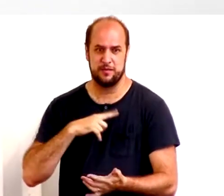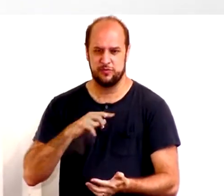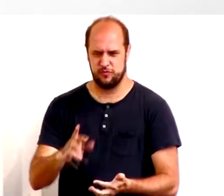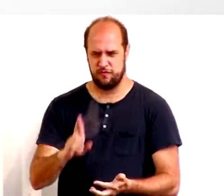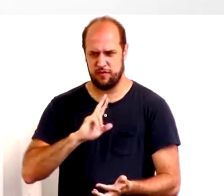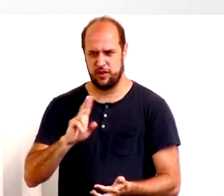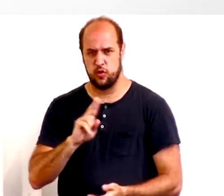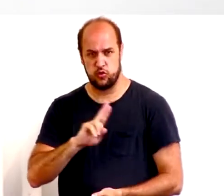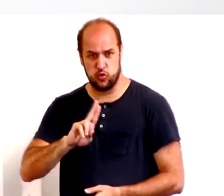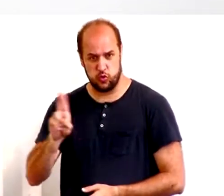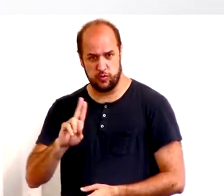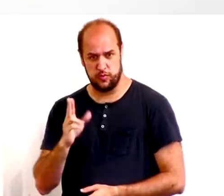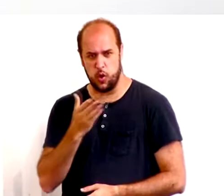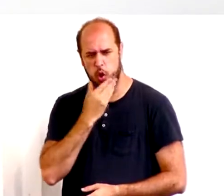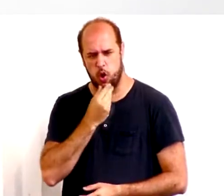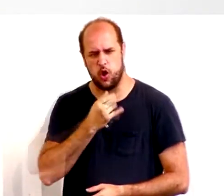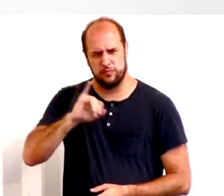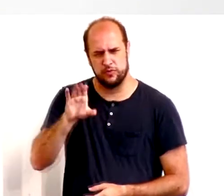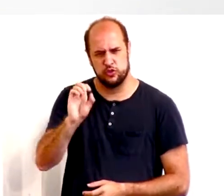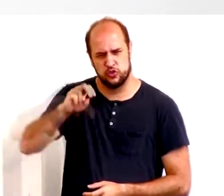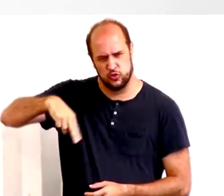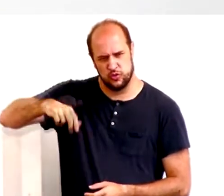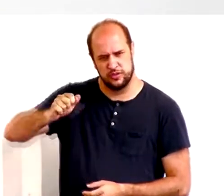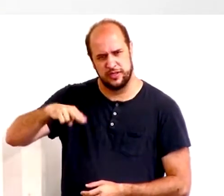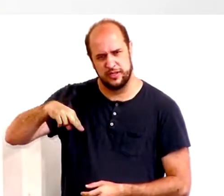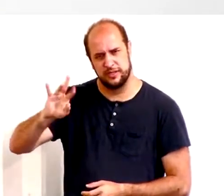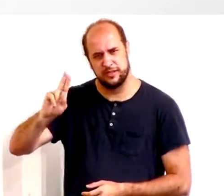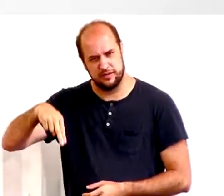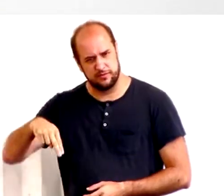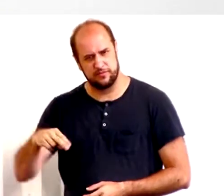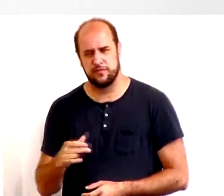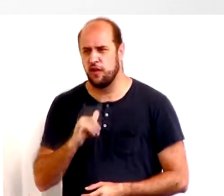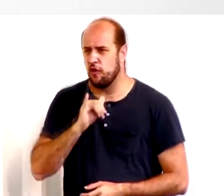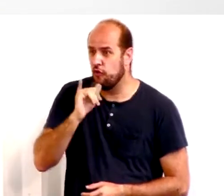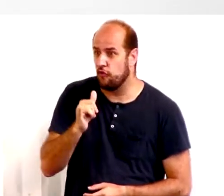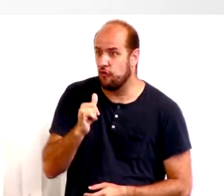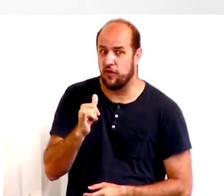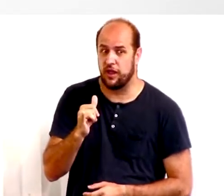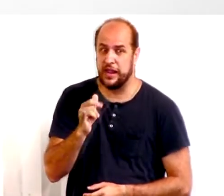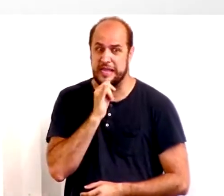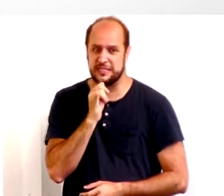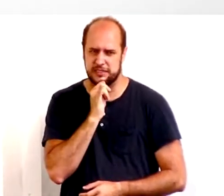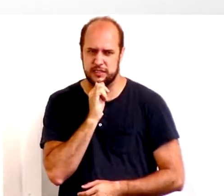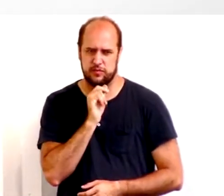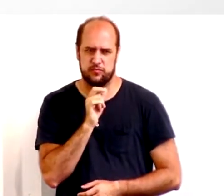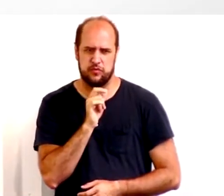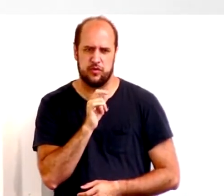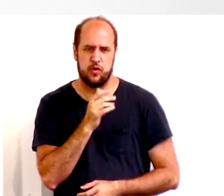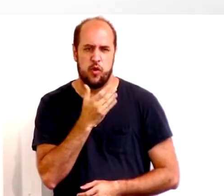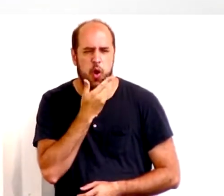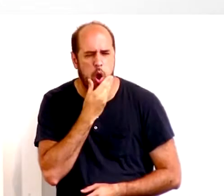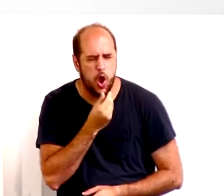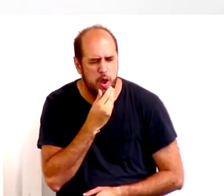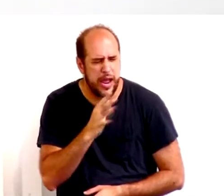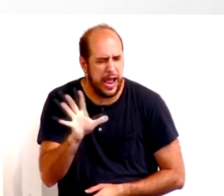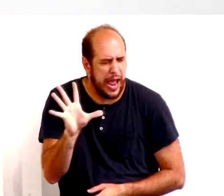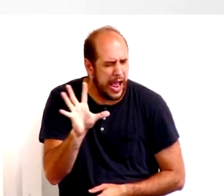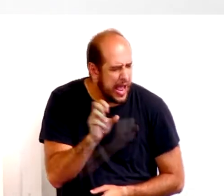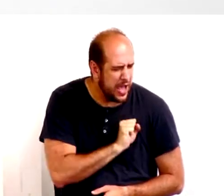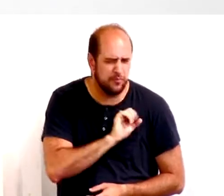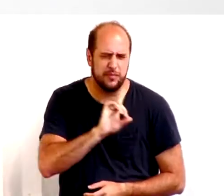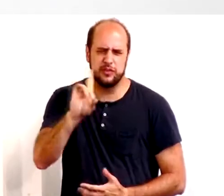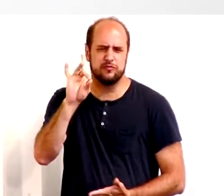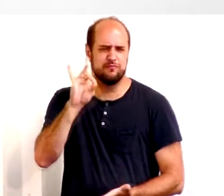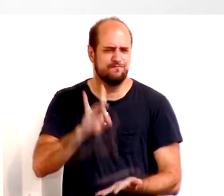desse homem, Jonathan Edwards, de uma maneira muito simples. Eles dizem assim: poucas vezes se viu na terra alguém que amasse tanto a